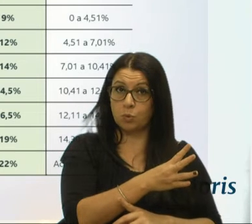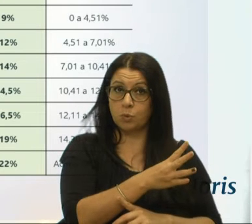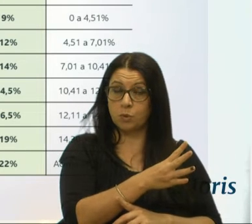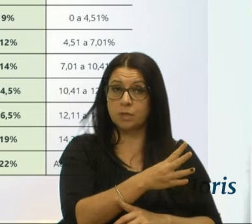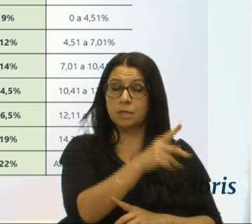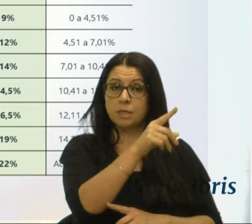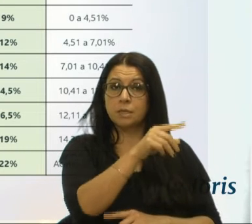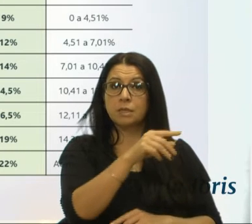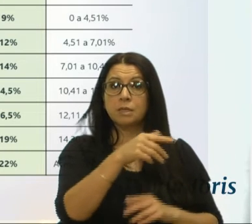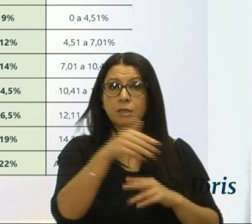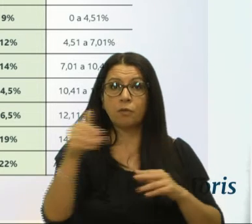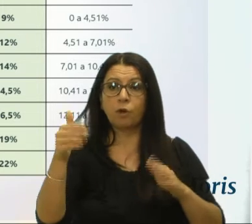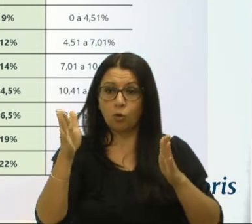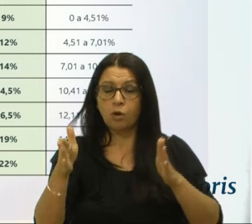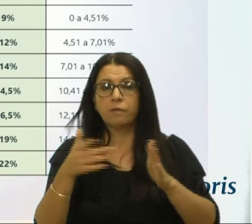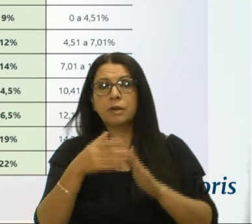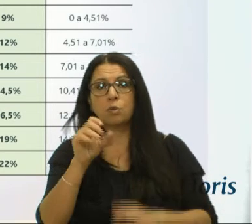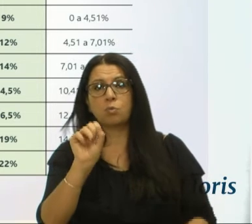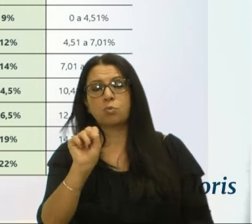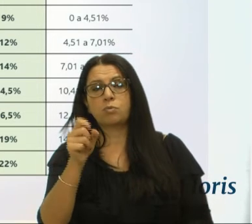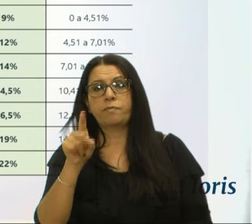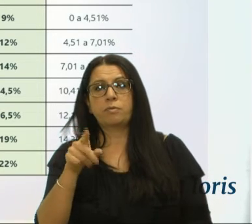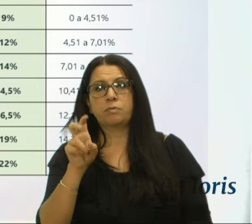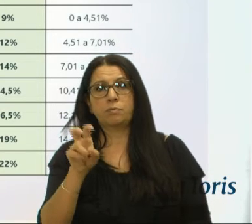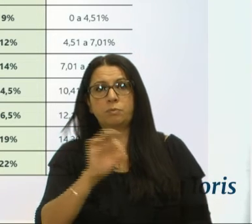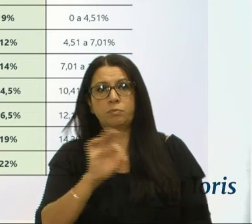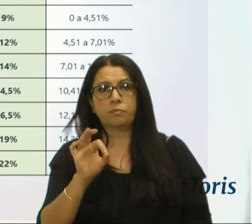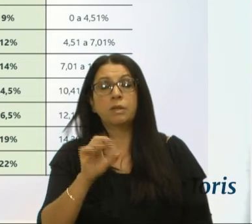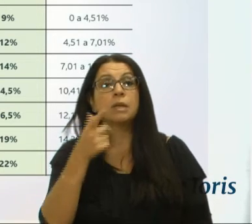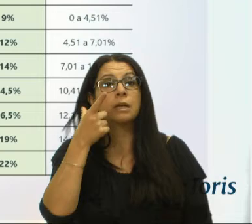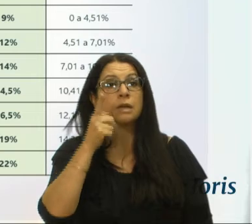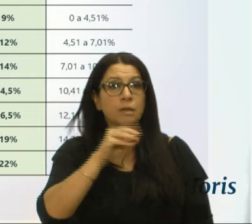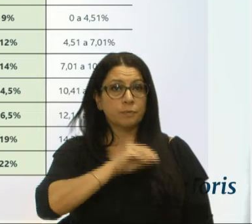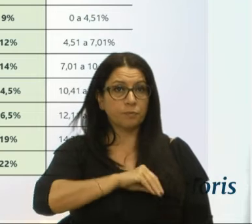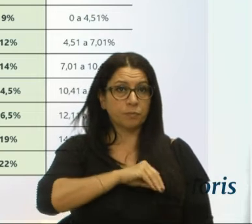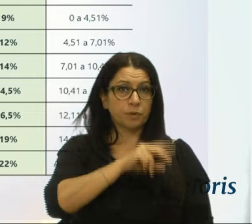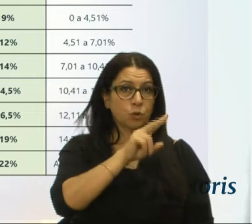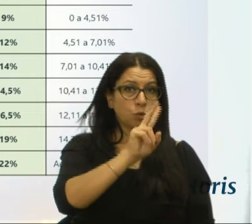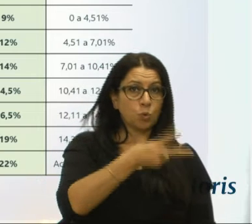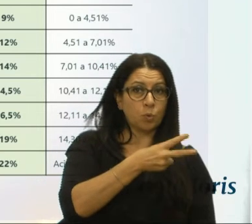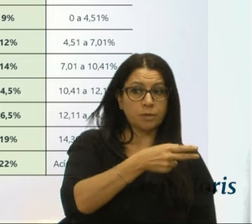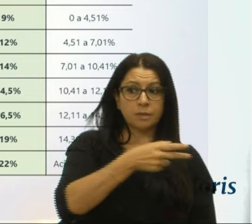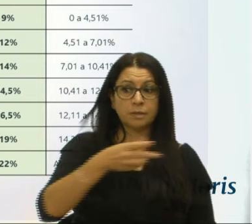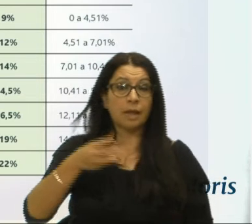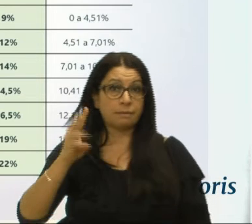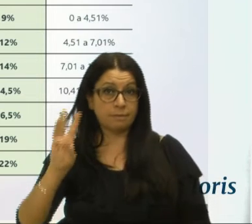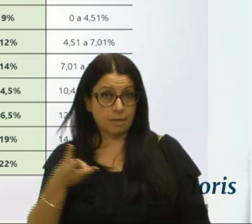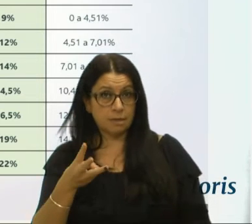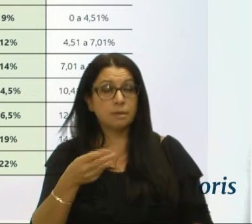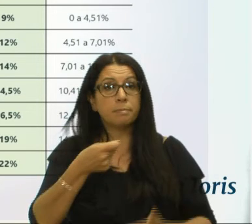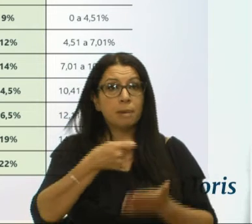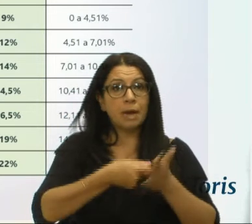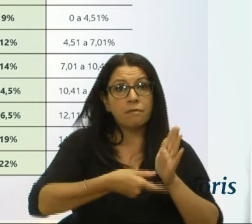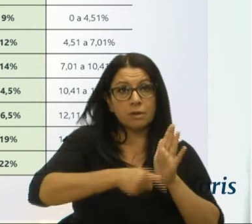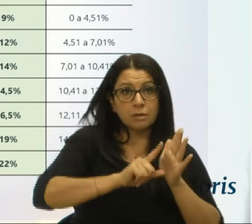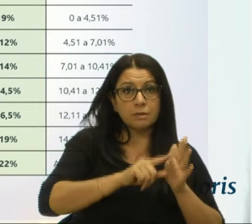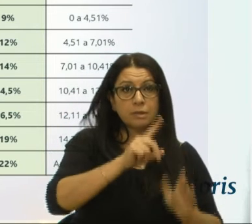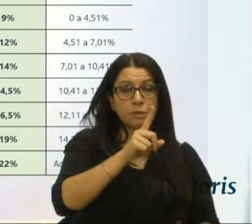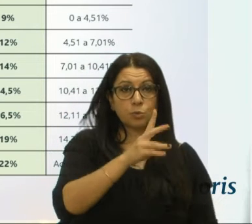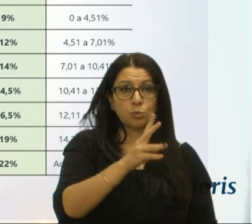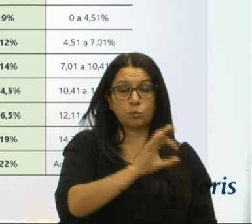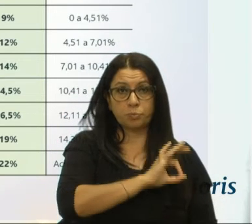seria 8,5%. Quem ganha de 2.000 a 3.000, que antes pagava